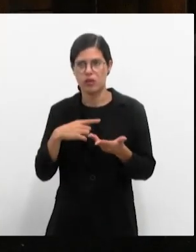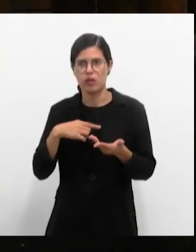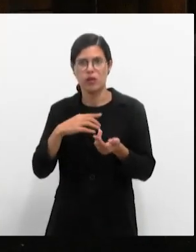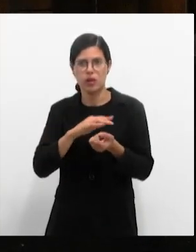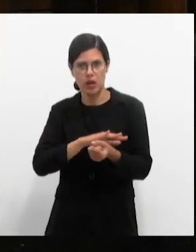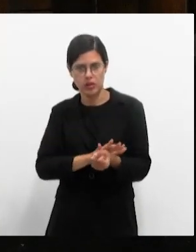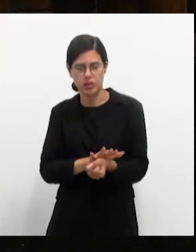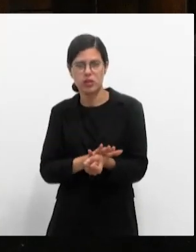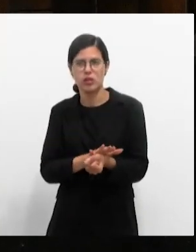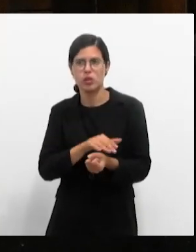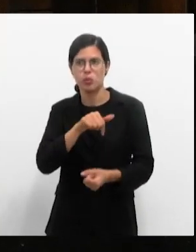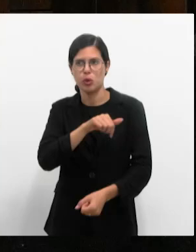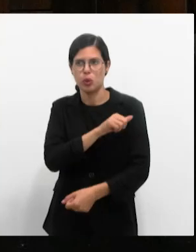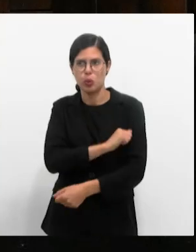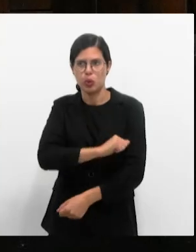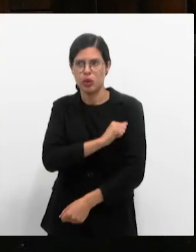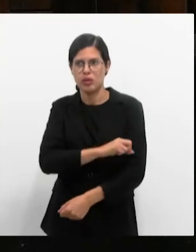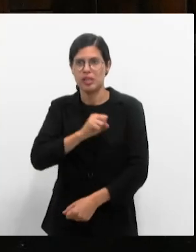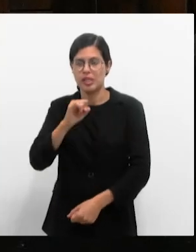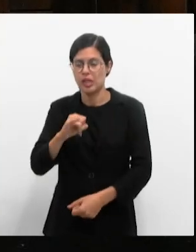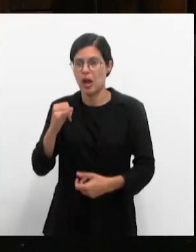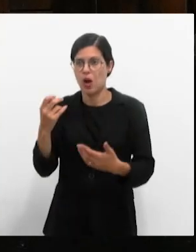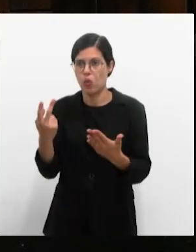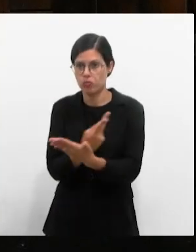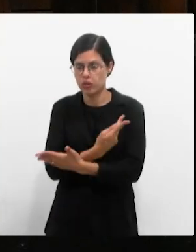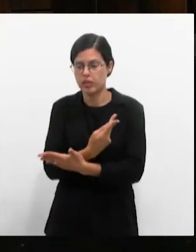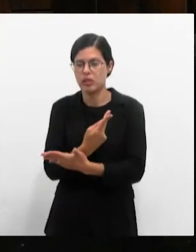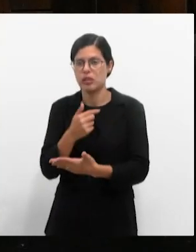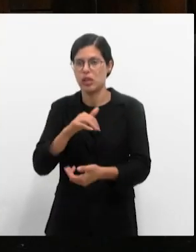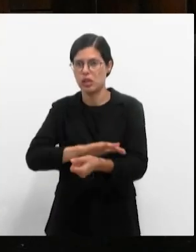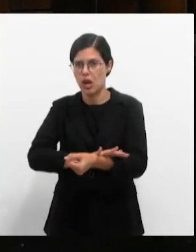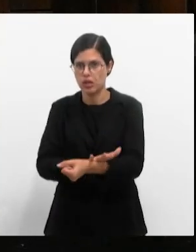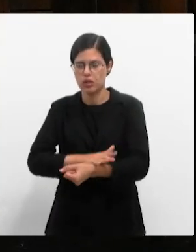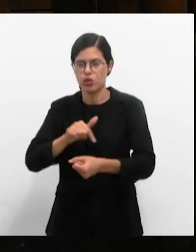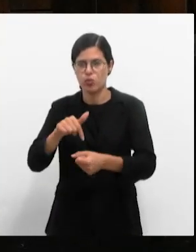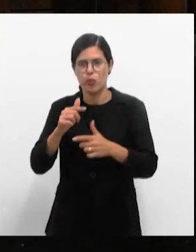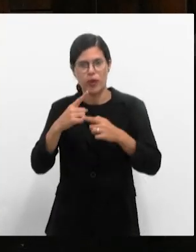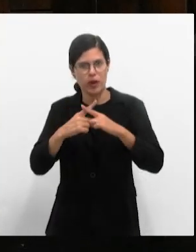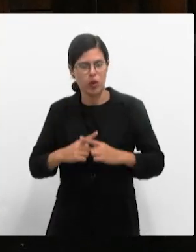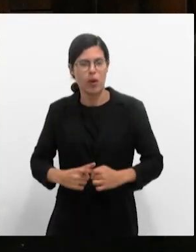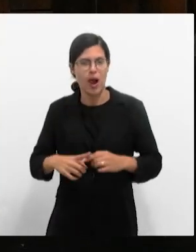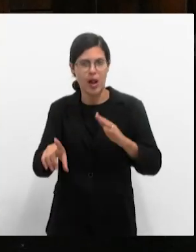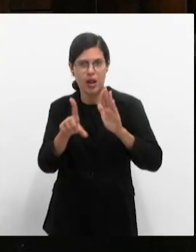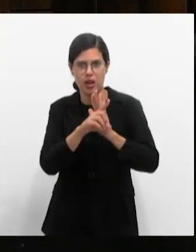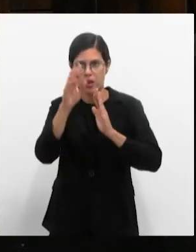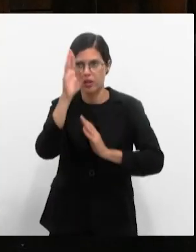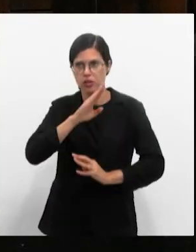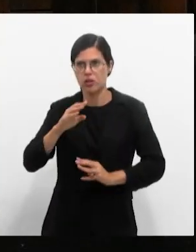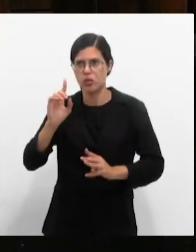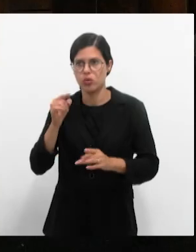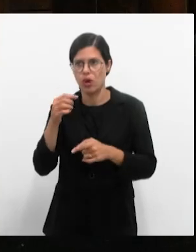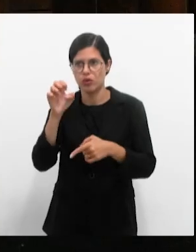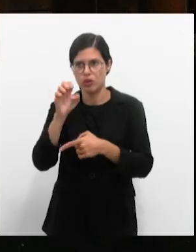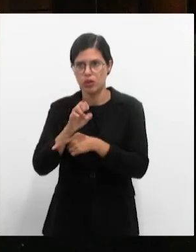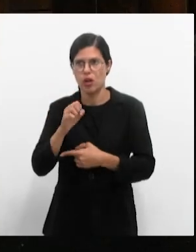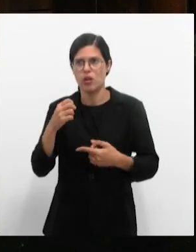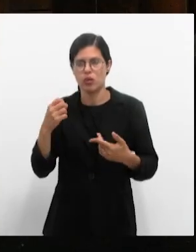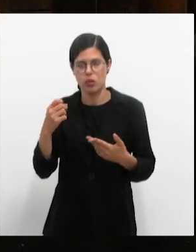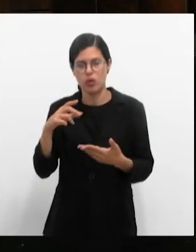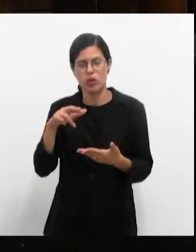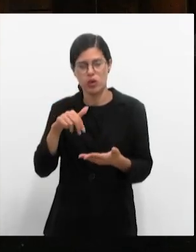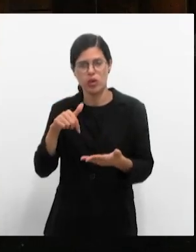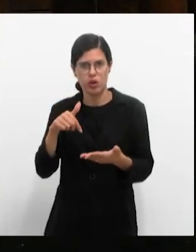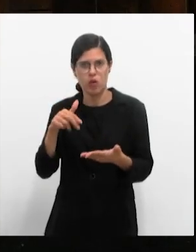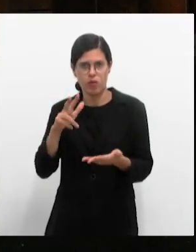se caso tivesse algum ato racista naquele jogo, as leis nacionais e as leis do nosso Estado iriam vigorar, então fizemos